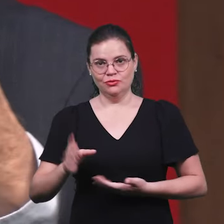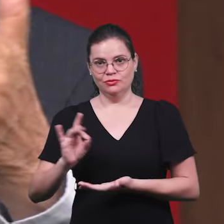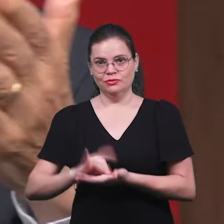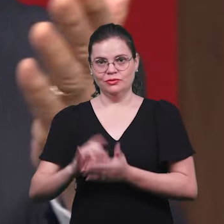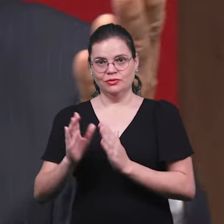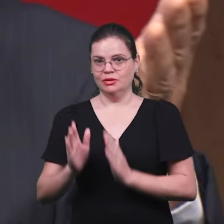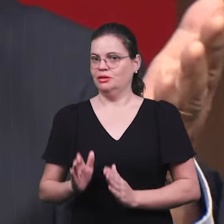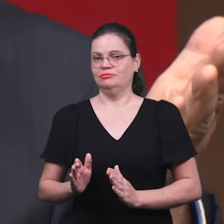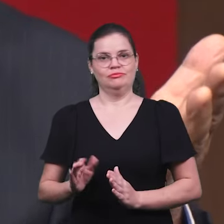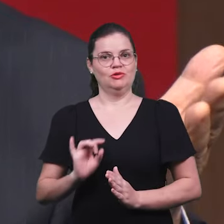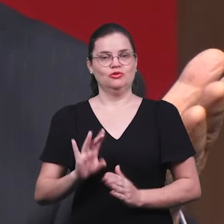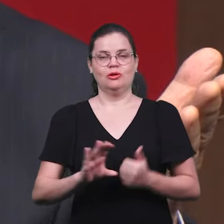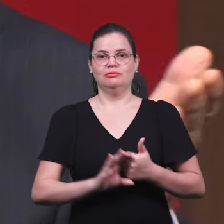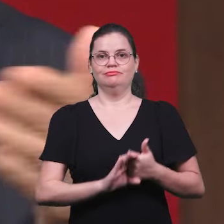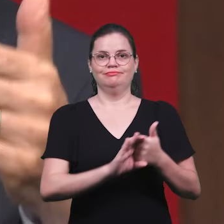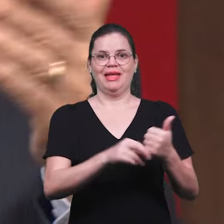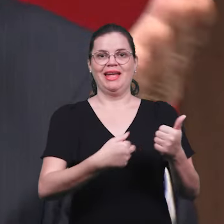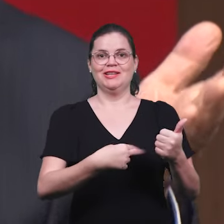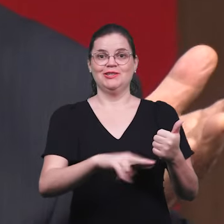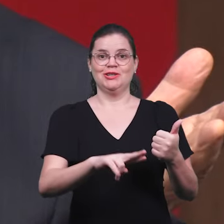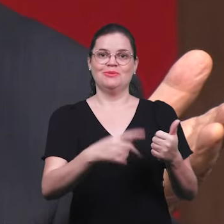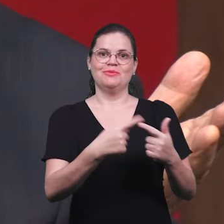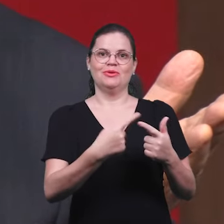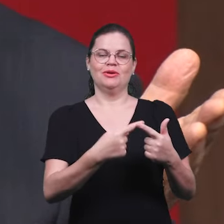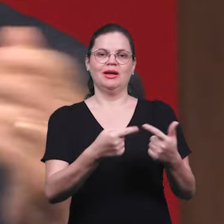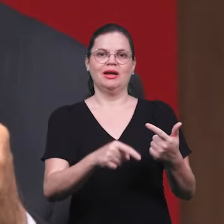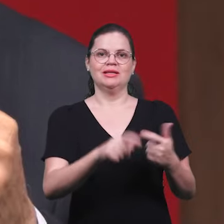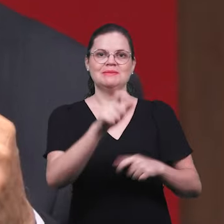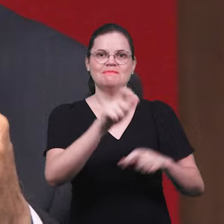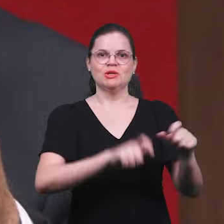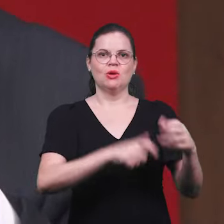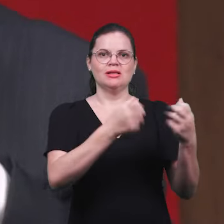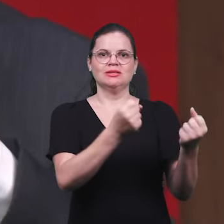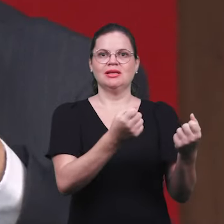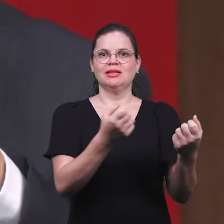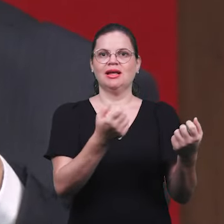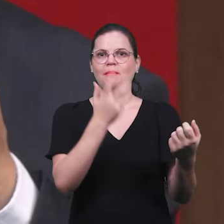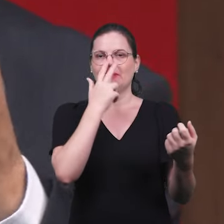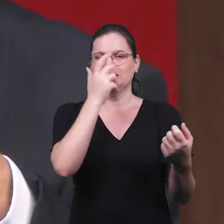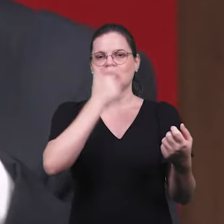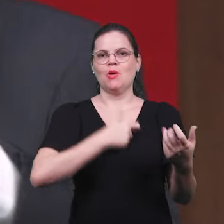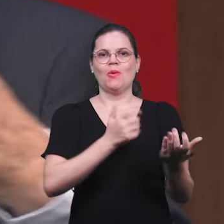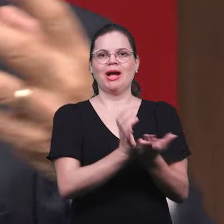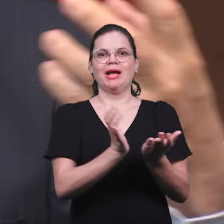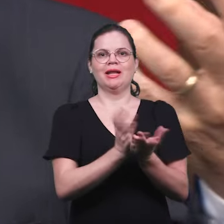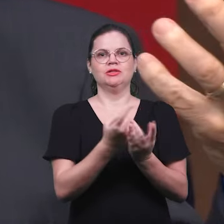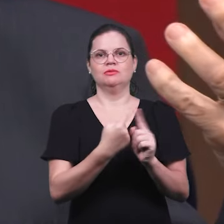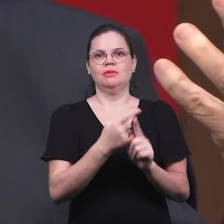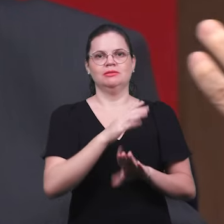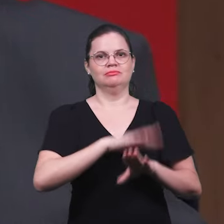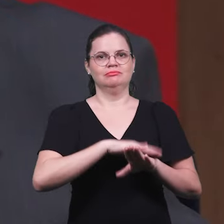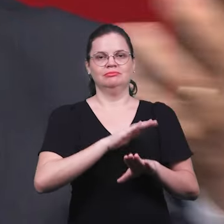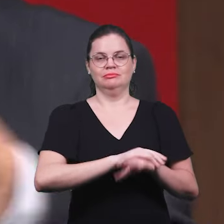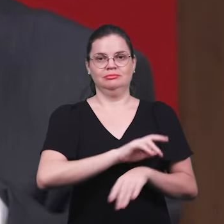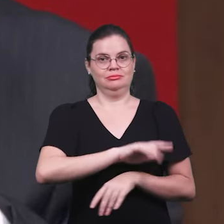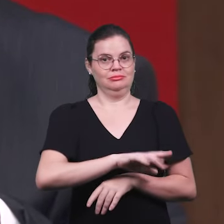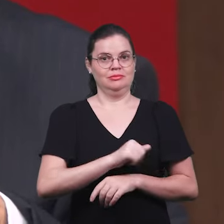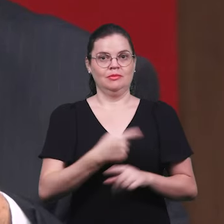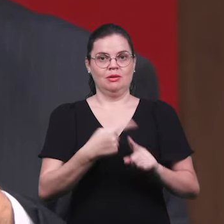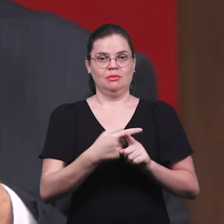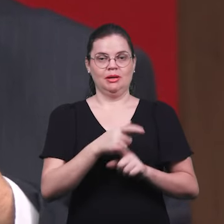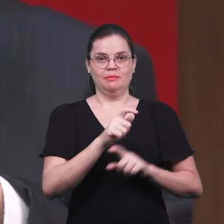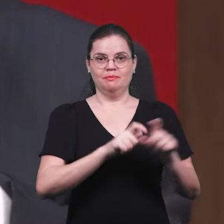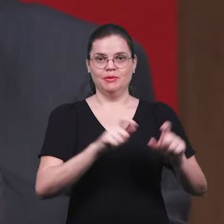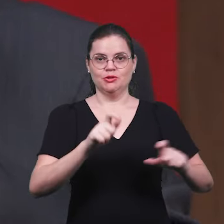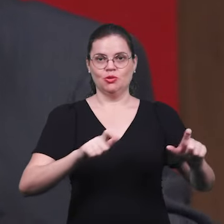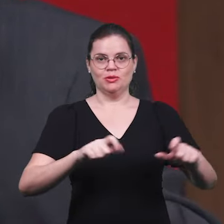mera religião vazia. Por quê? Porque com a entrada de diversas